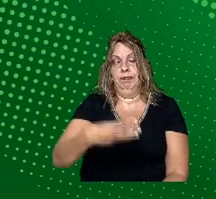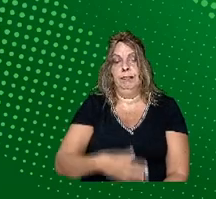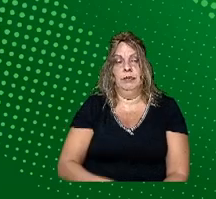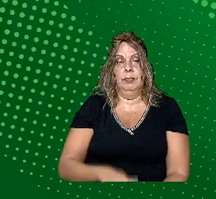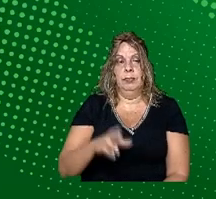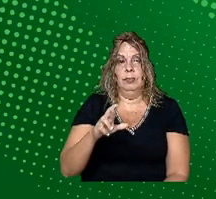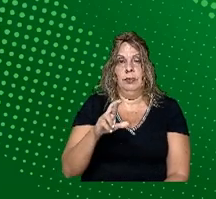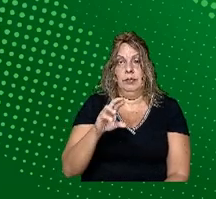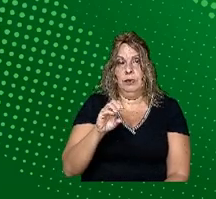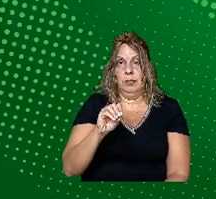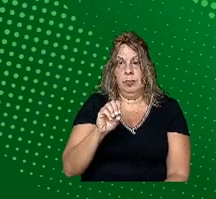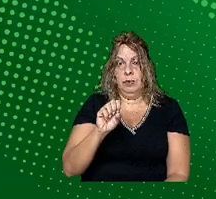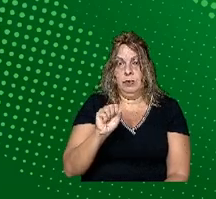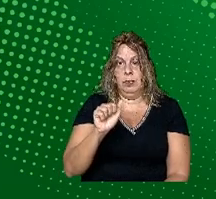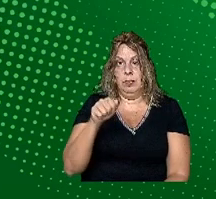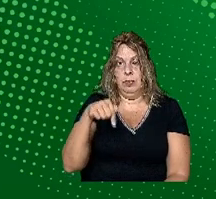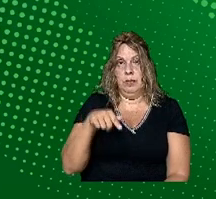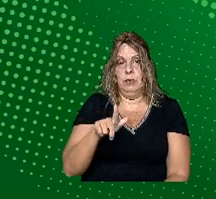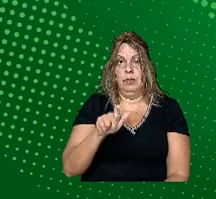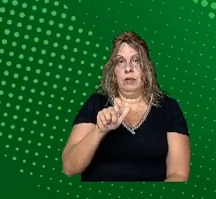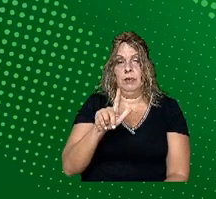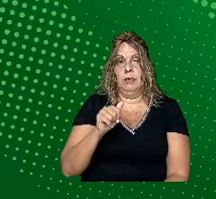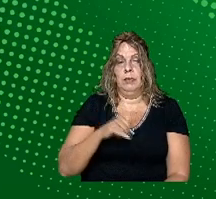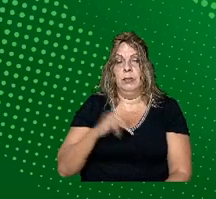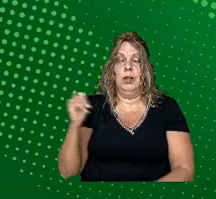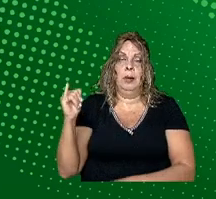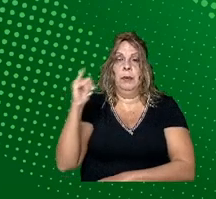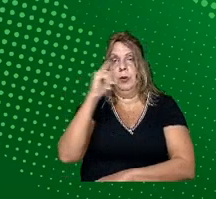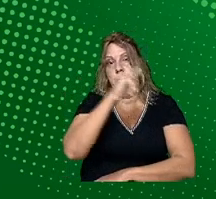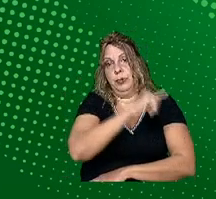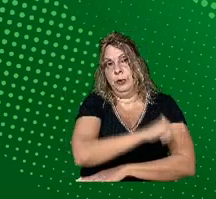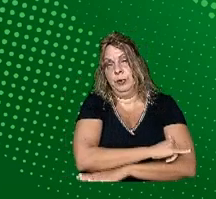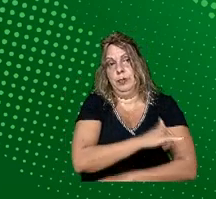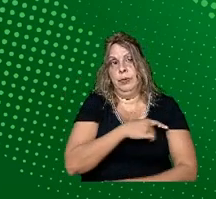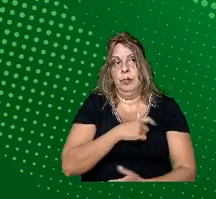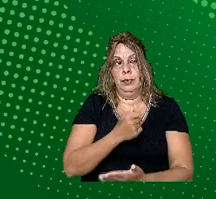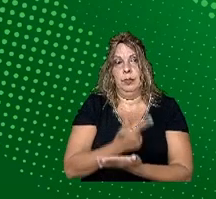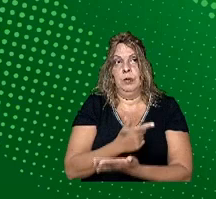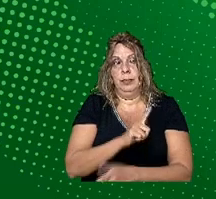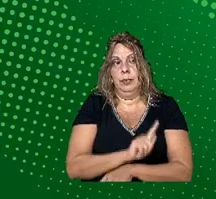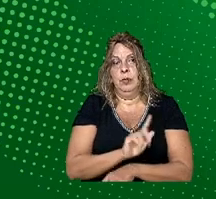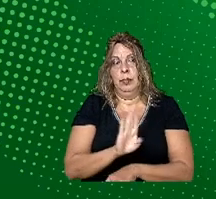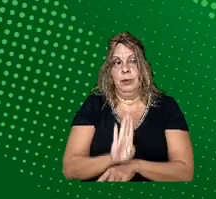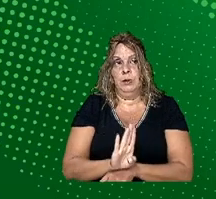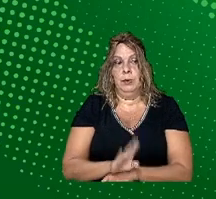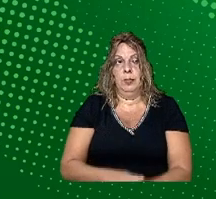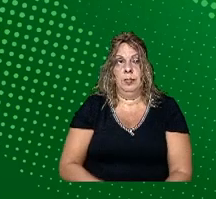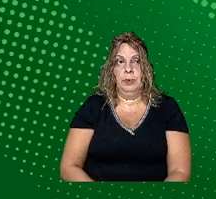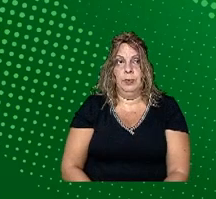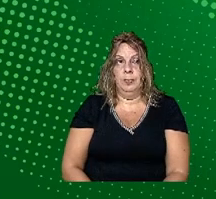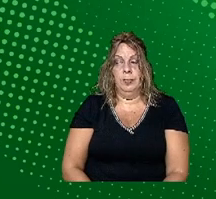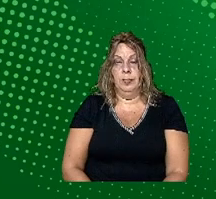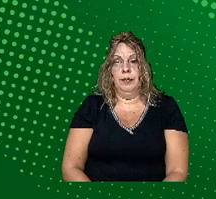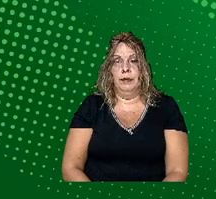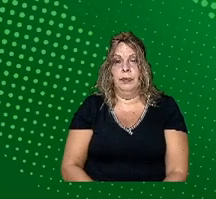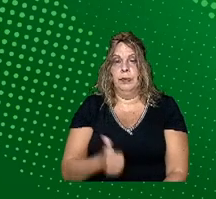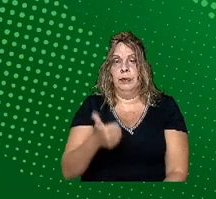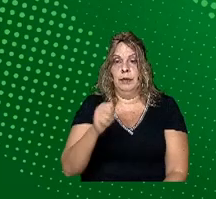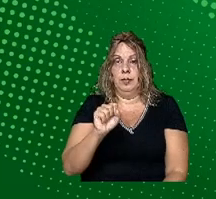069003, Rosângela Souza Nascimento, bairro Aeroporto em Aracaju, adquiriu no G Barbosa Hipersul, ponto credenciado.